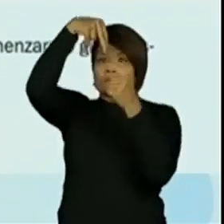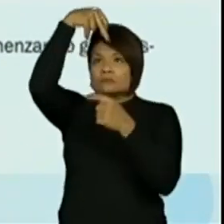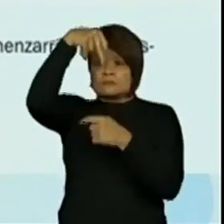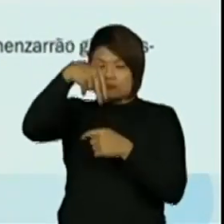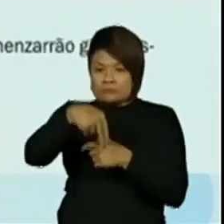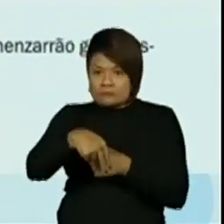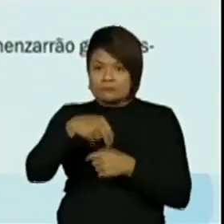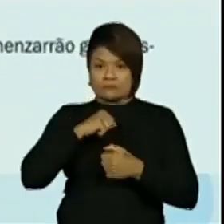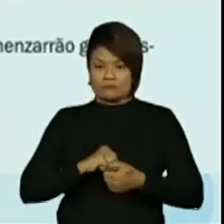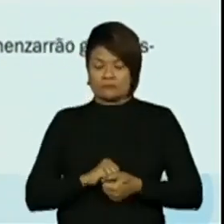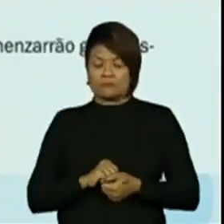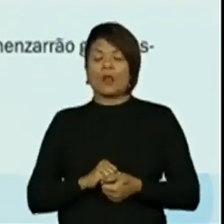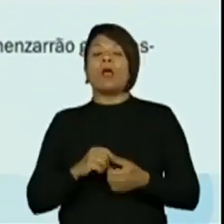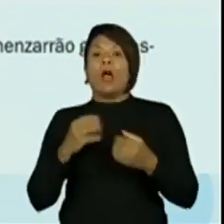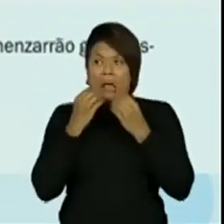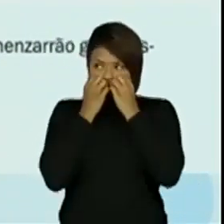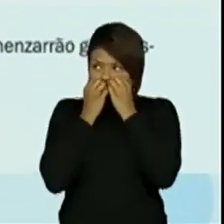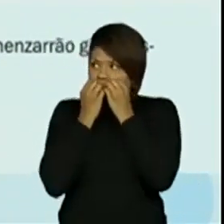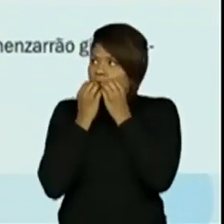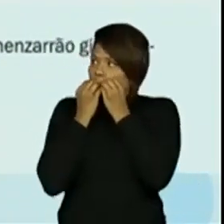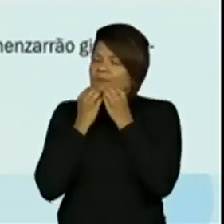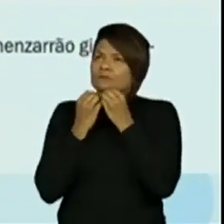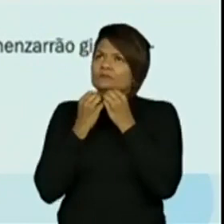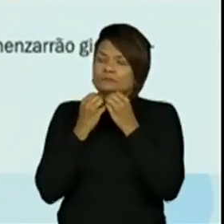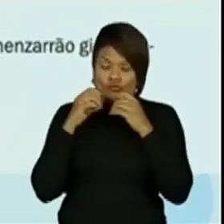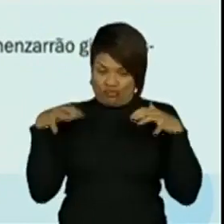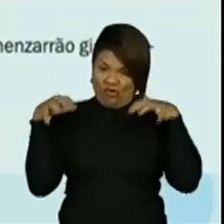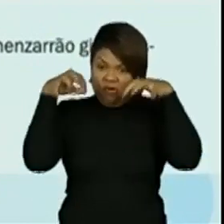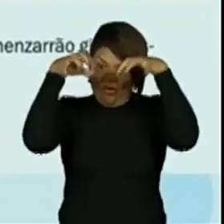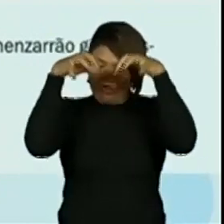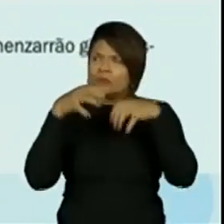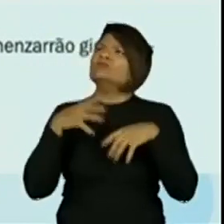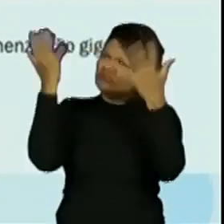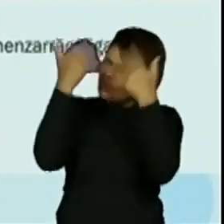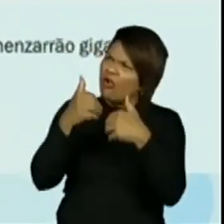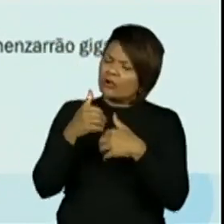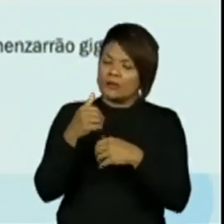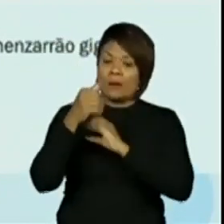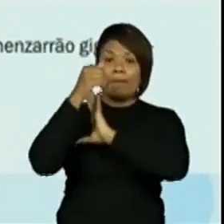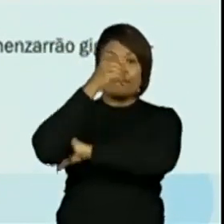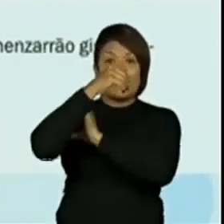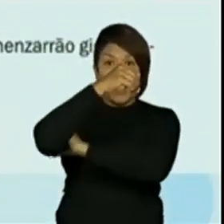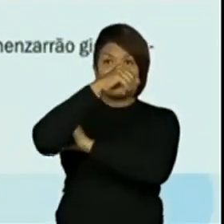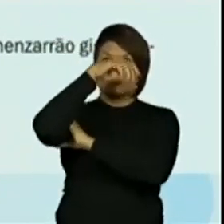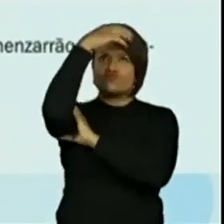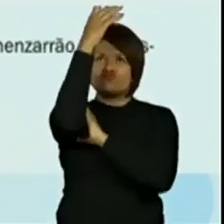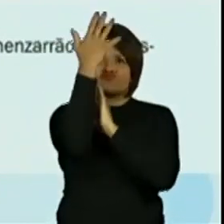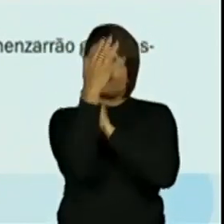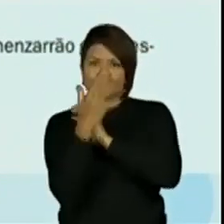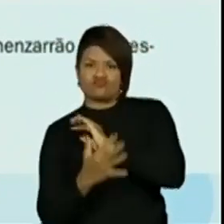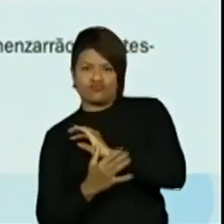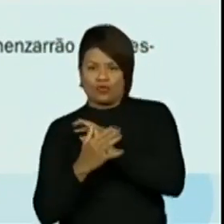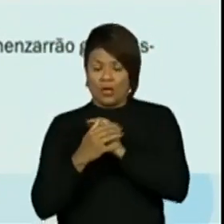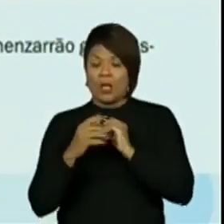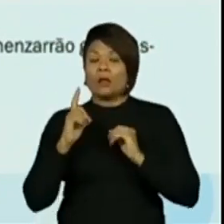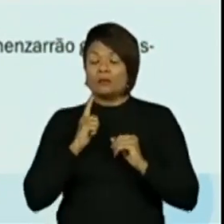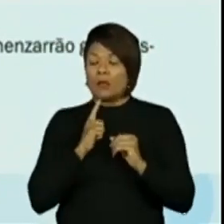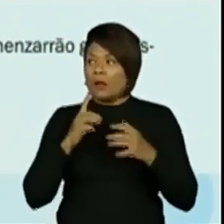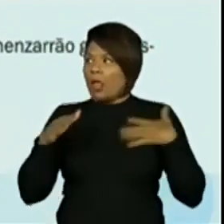de novo. Jogo! Jogue logo! E desceu um braço. Joãozinho começou a